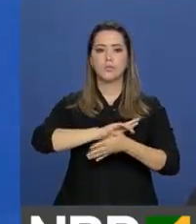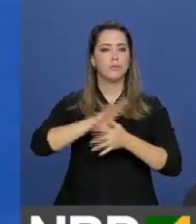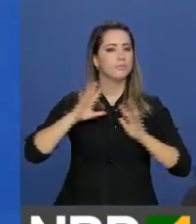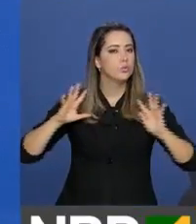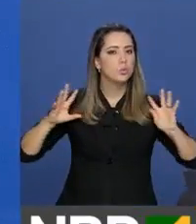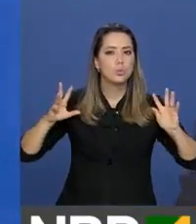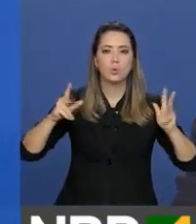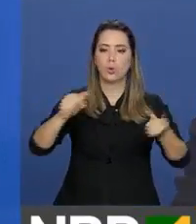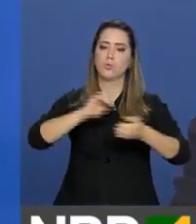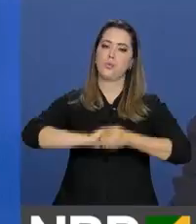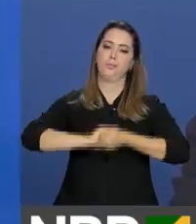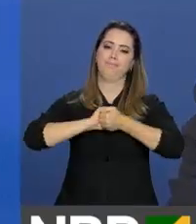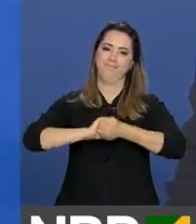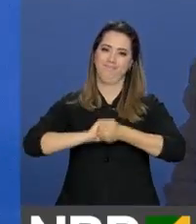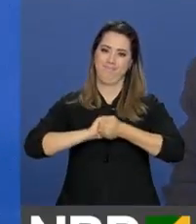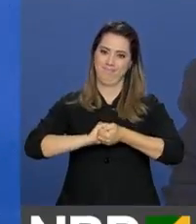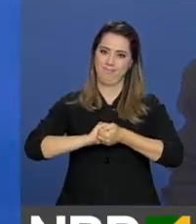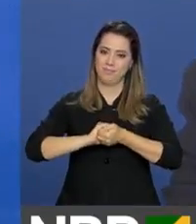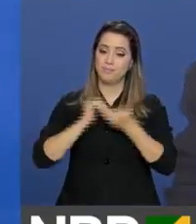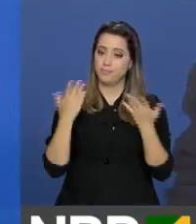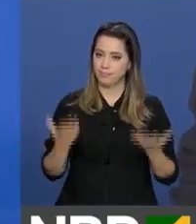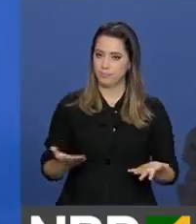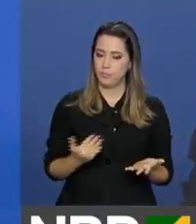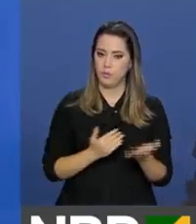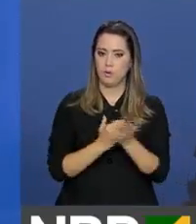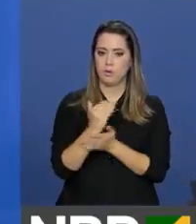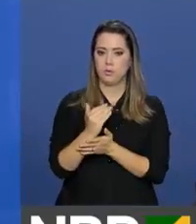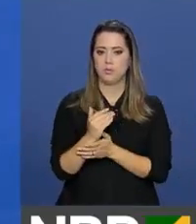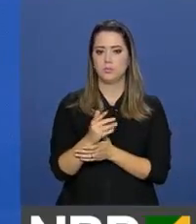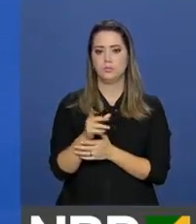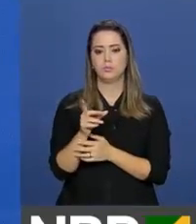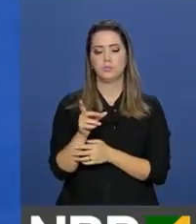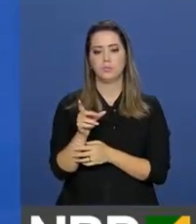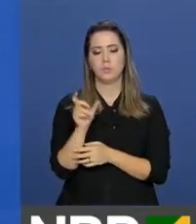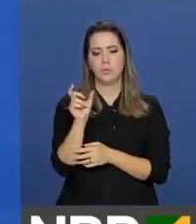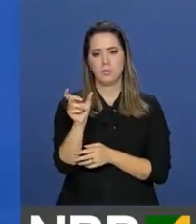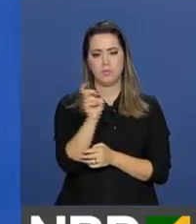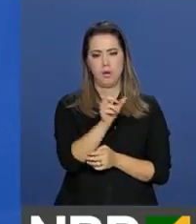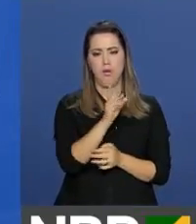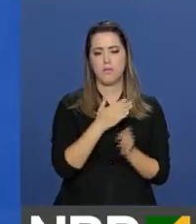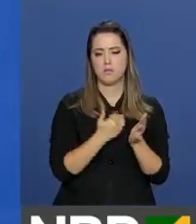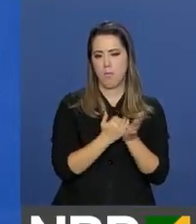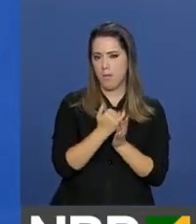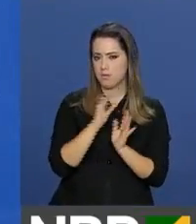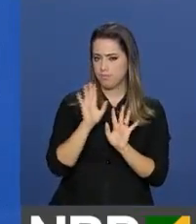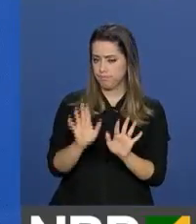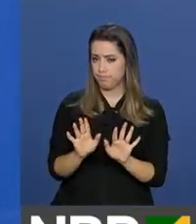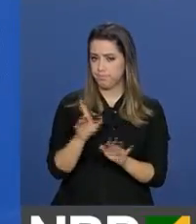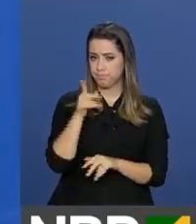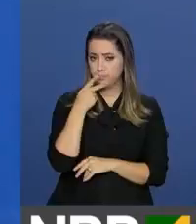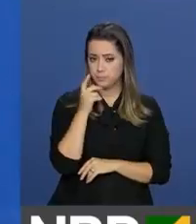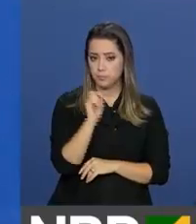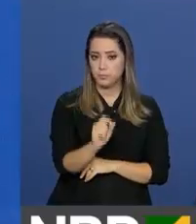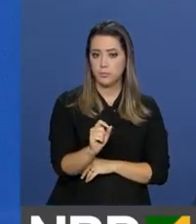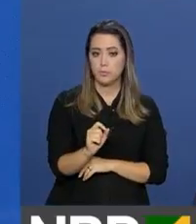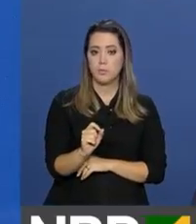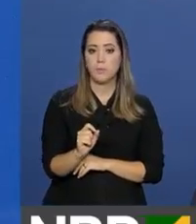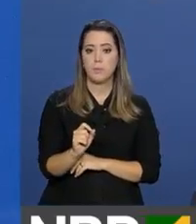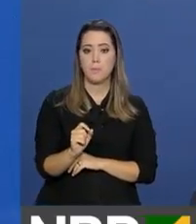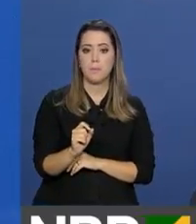todos. E começar, em algumas palavras preambulares, preliminares, para dizer